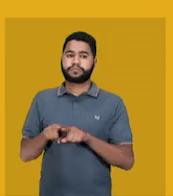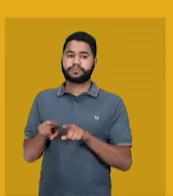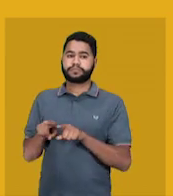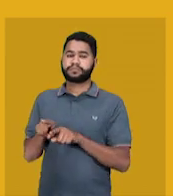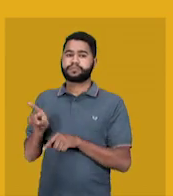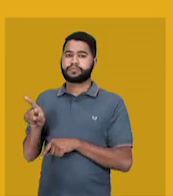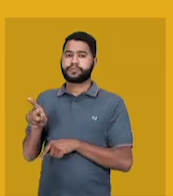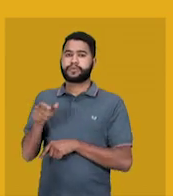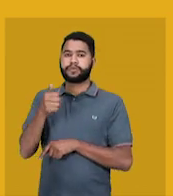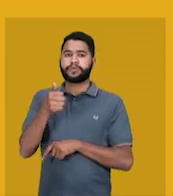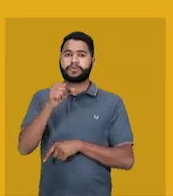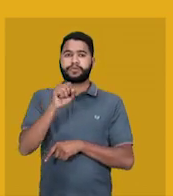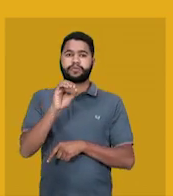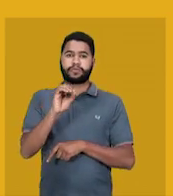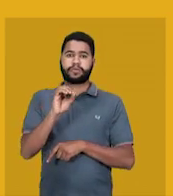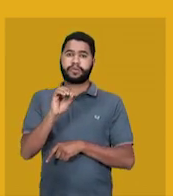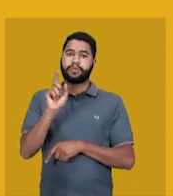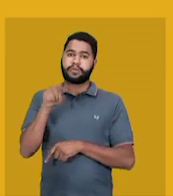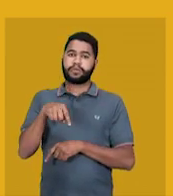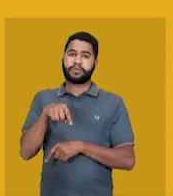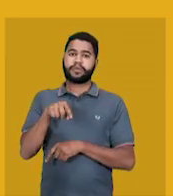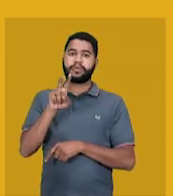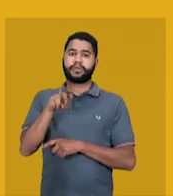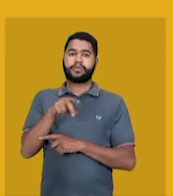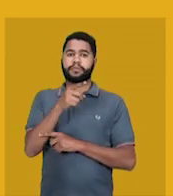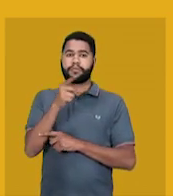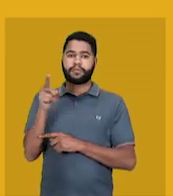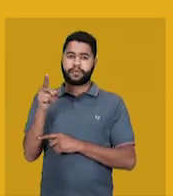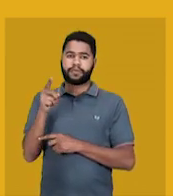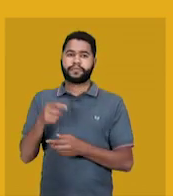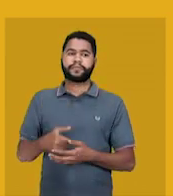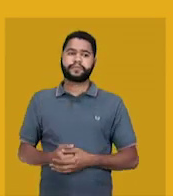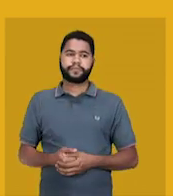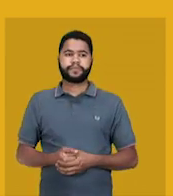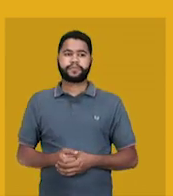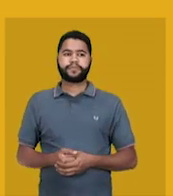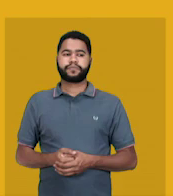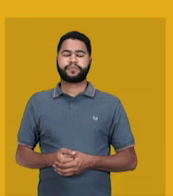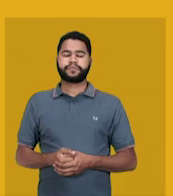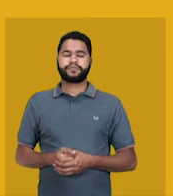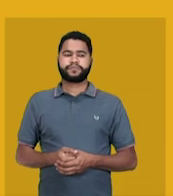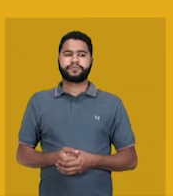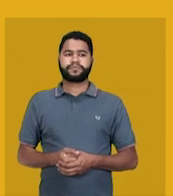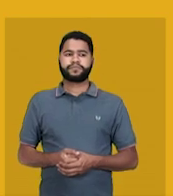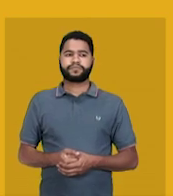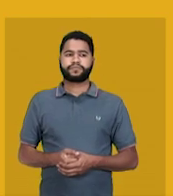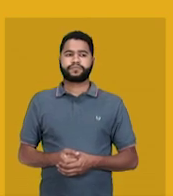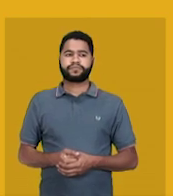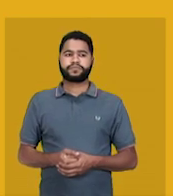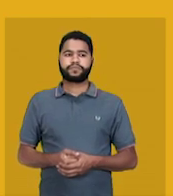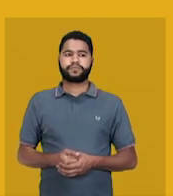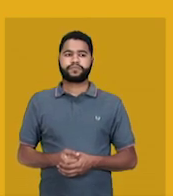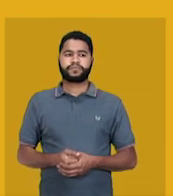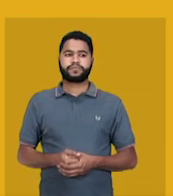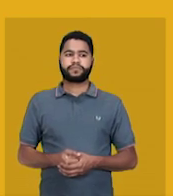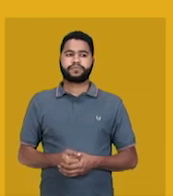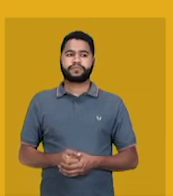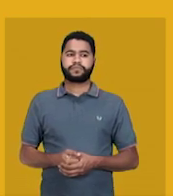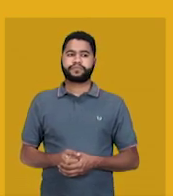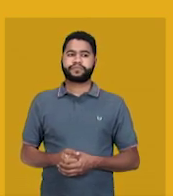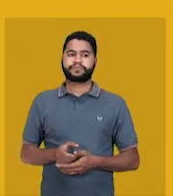como 180 está para pe o Tom o 840